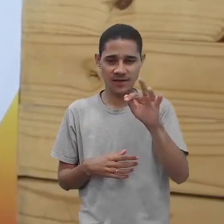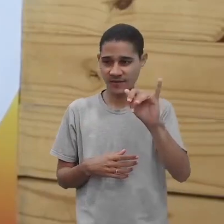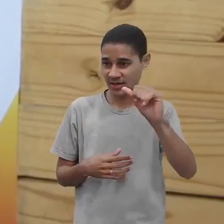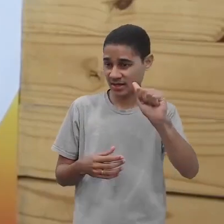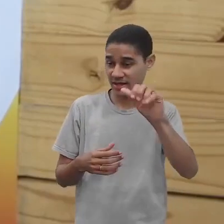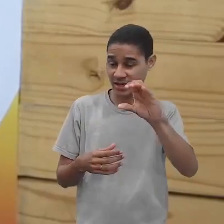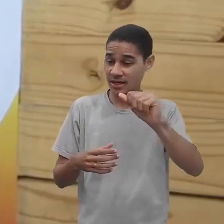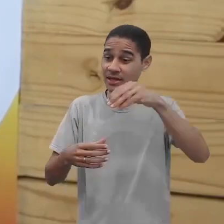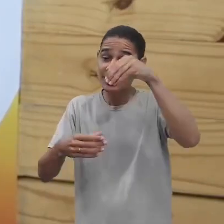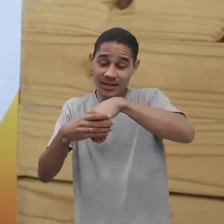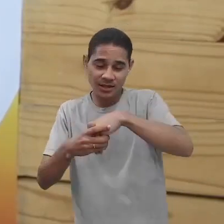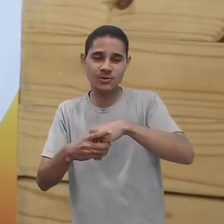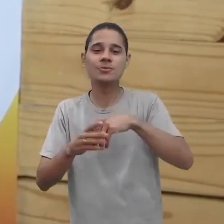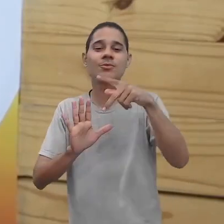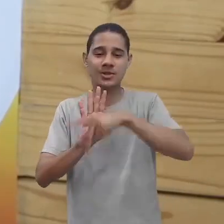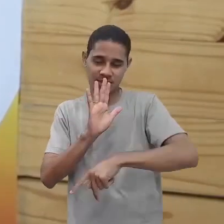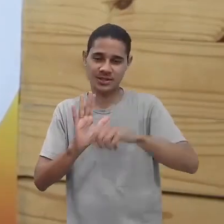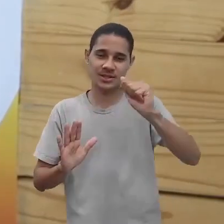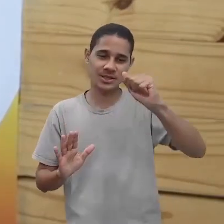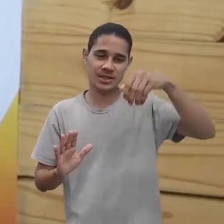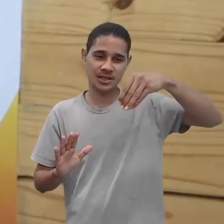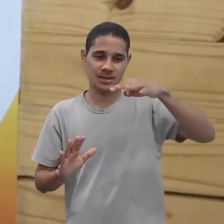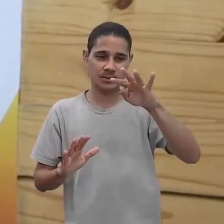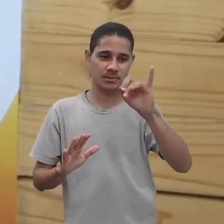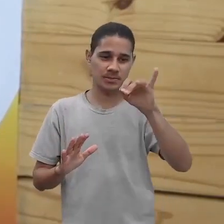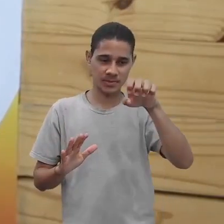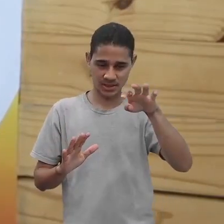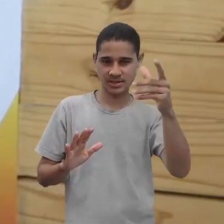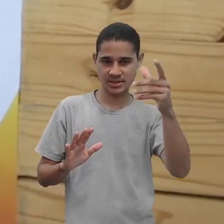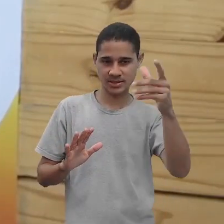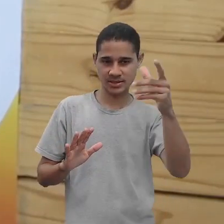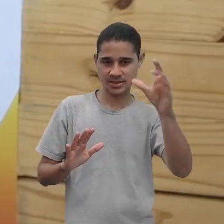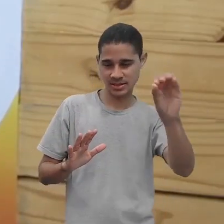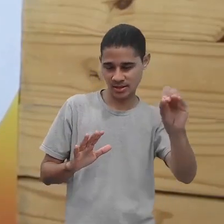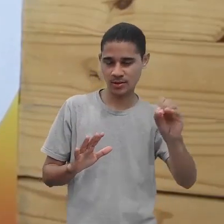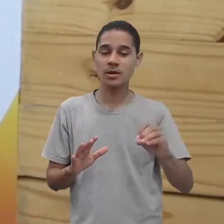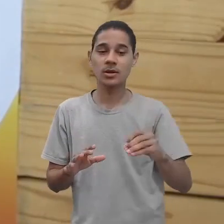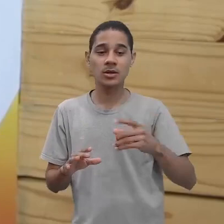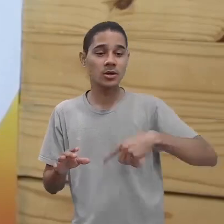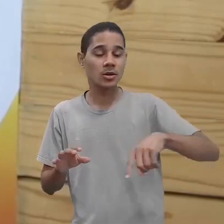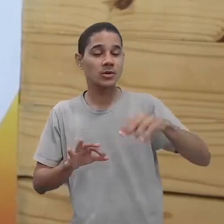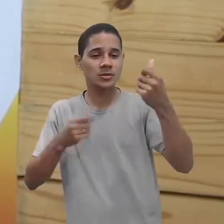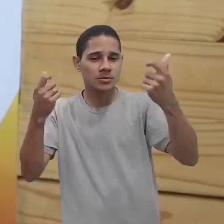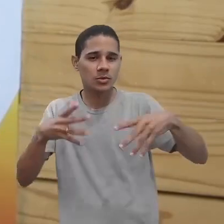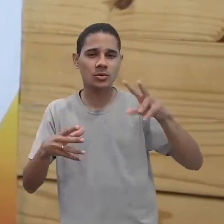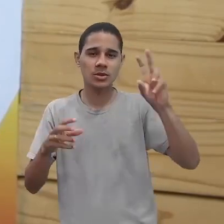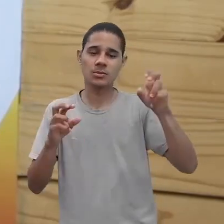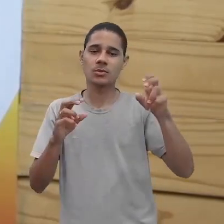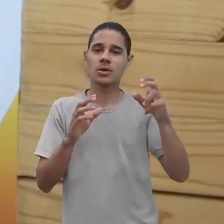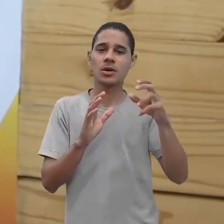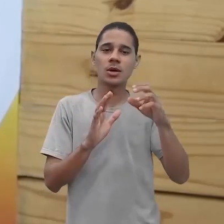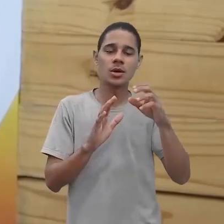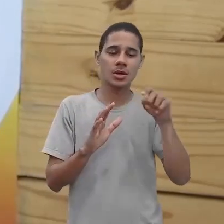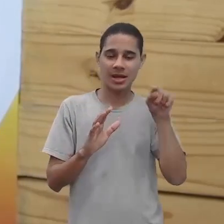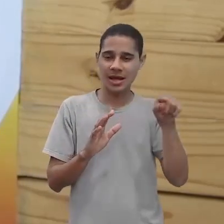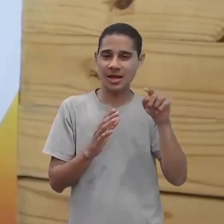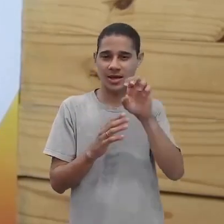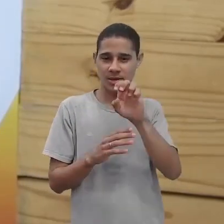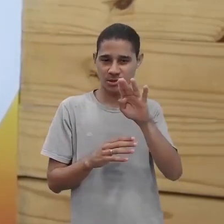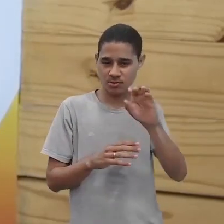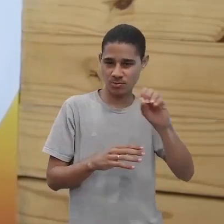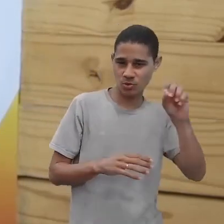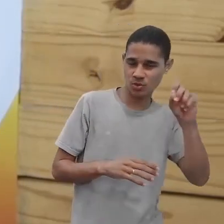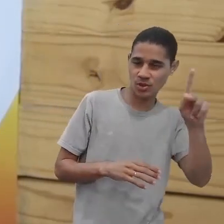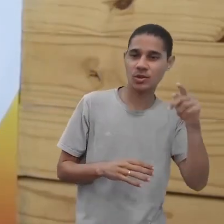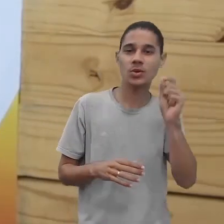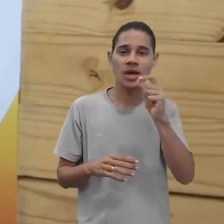A gente também falou dentro do nosso e-book sobre a questão de pontos hidráulicos, a questão de